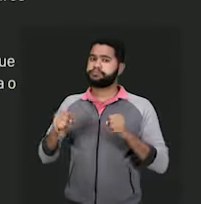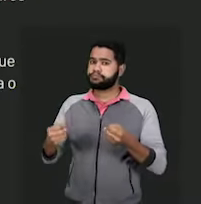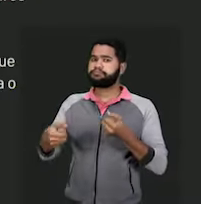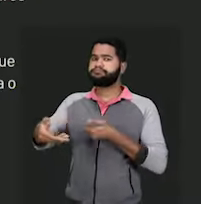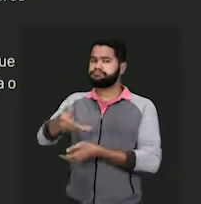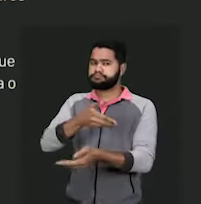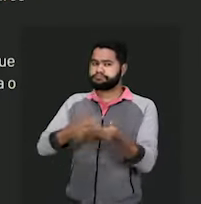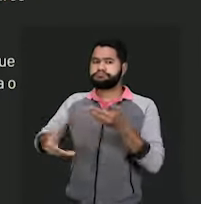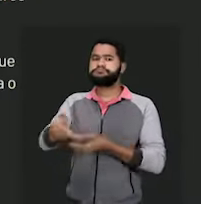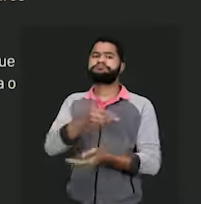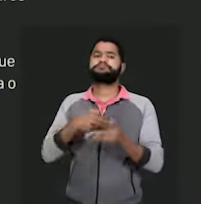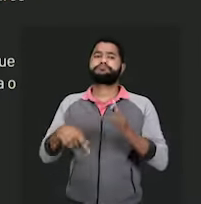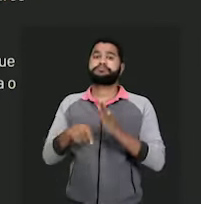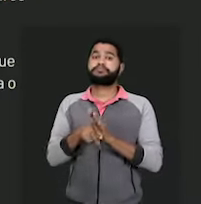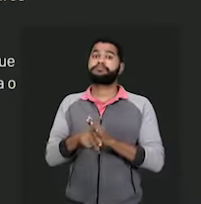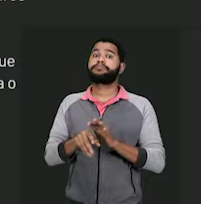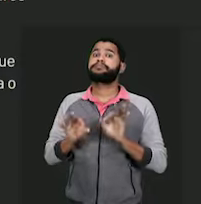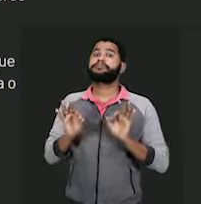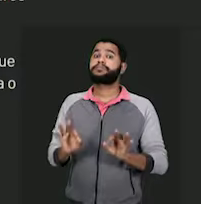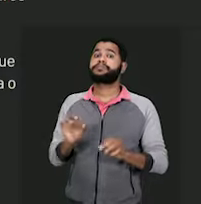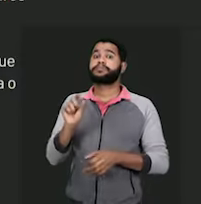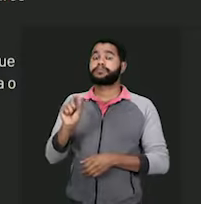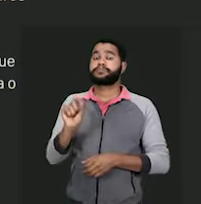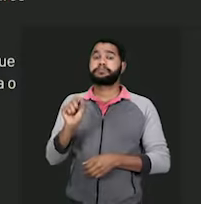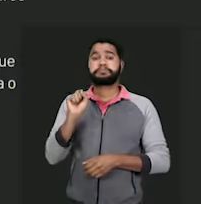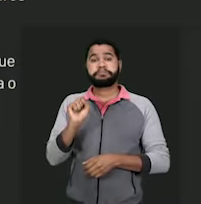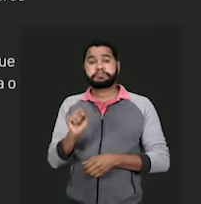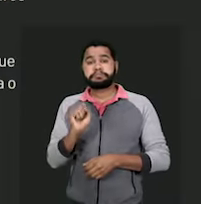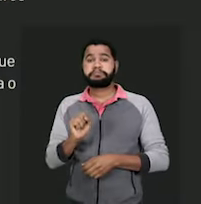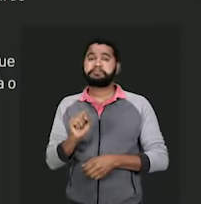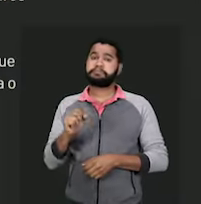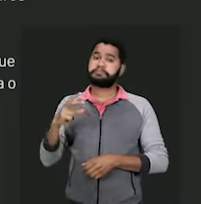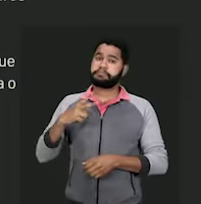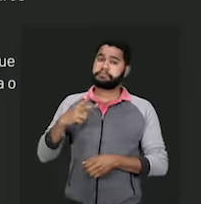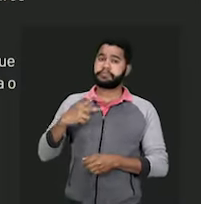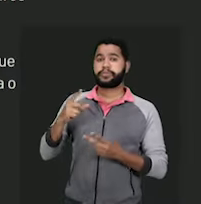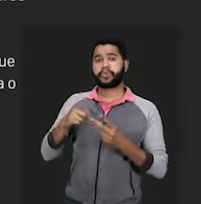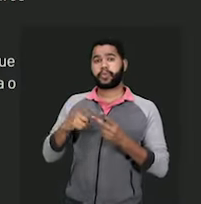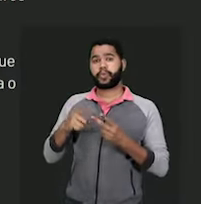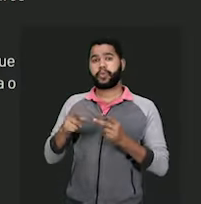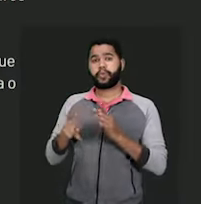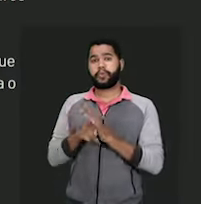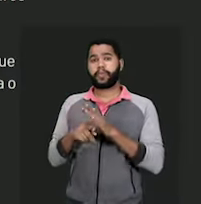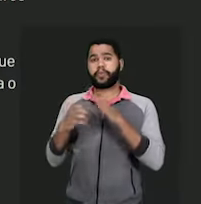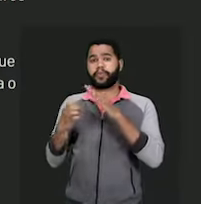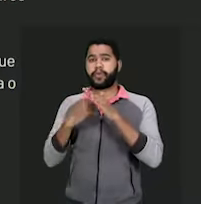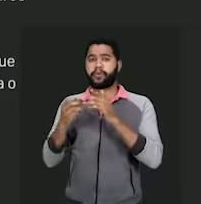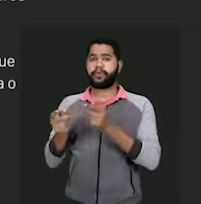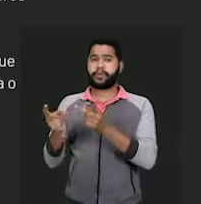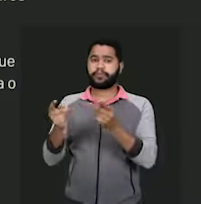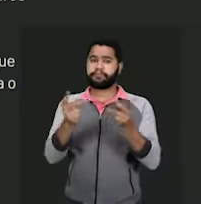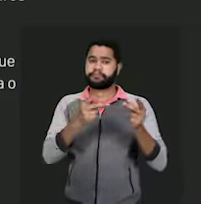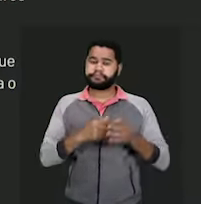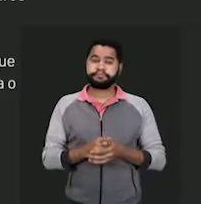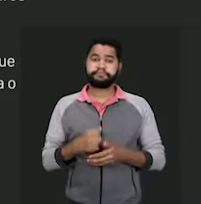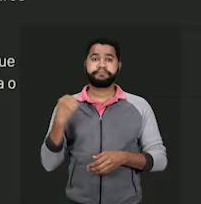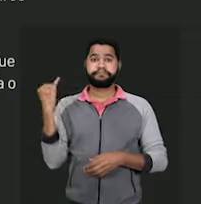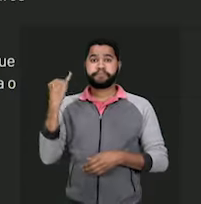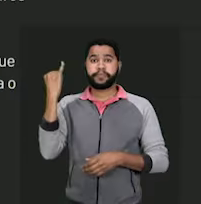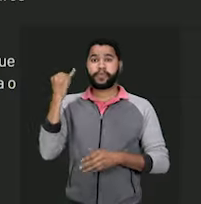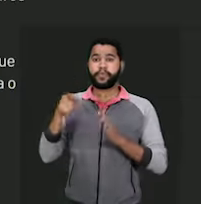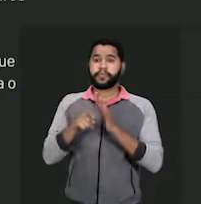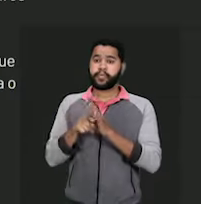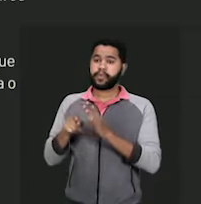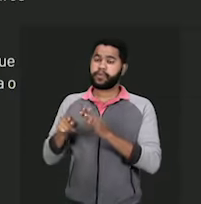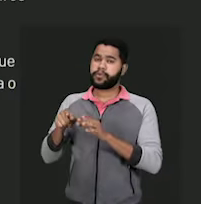entre pessoas interações ésses que podem ser pessoais ou comerciais é muito importante que os